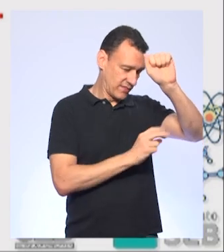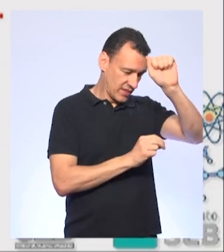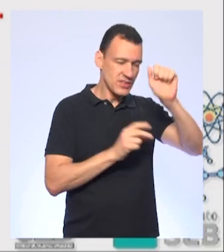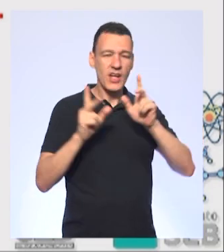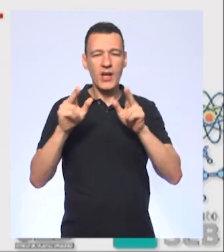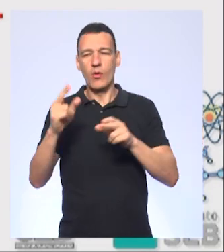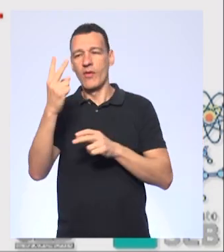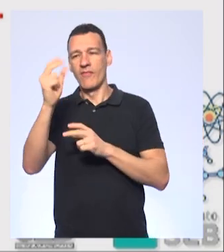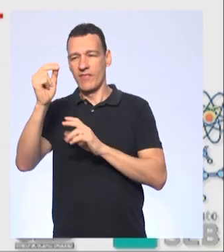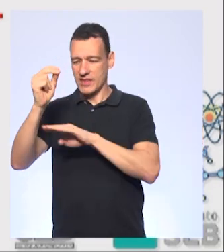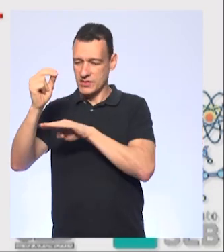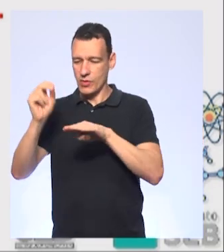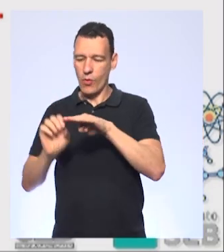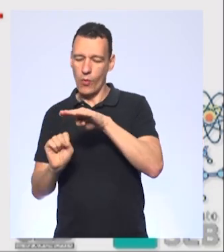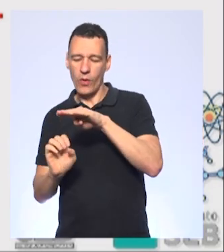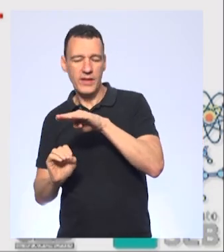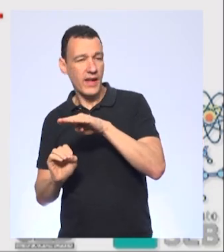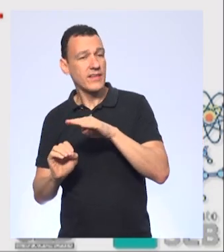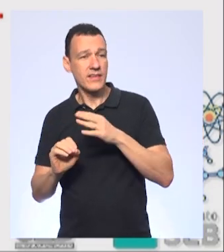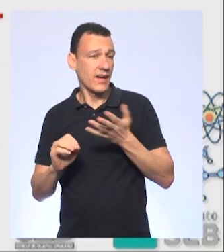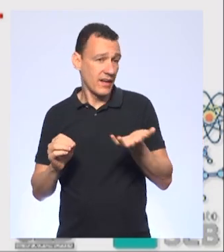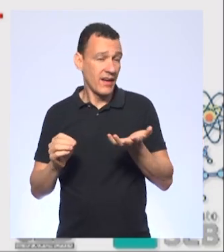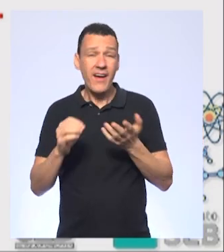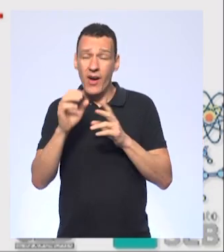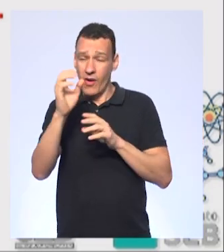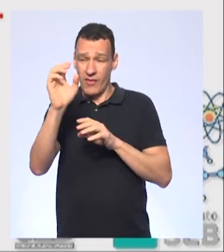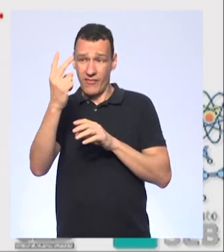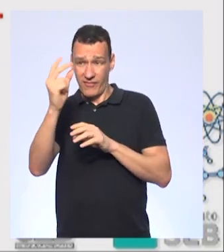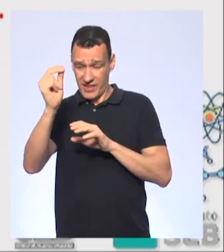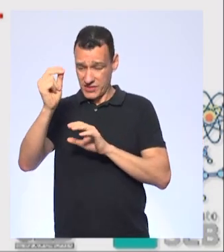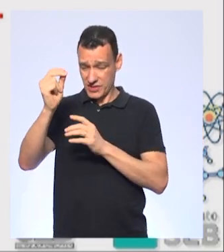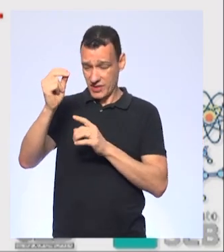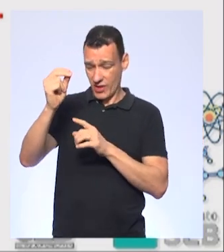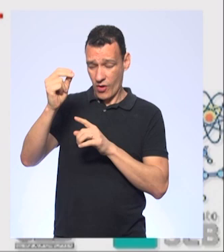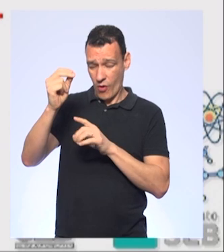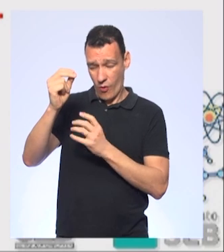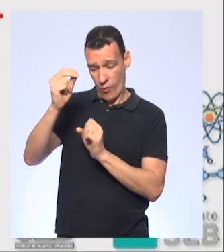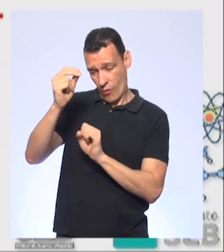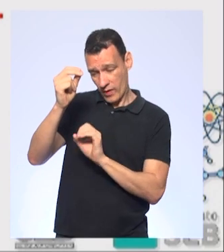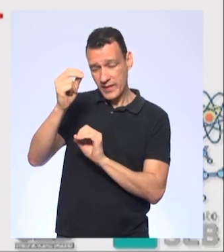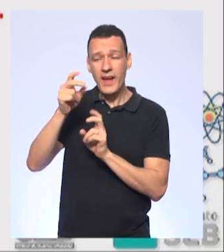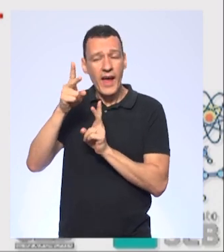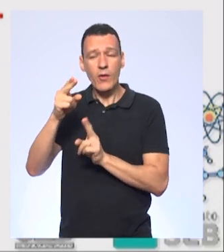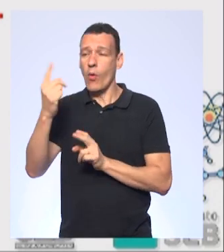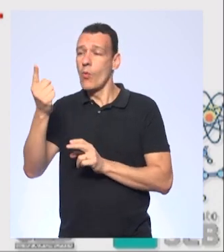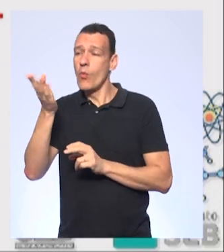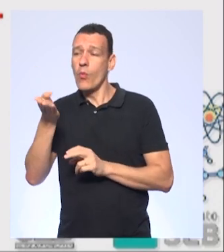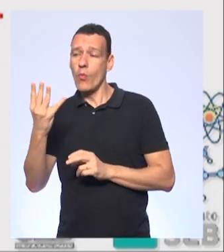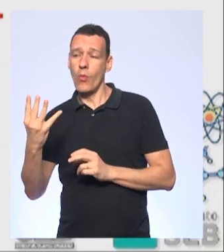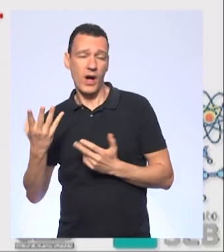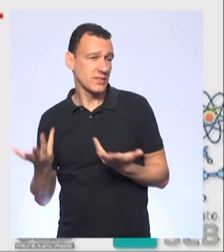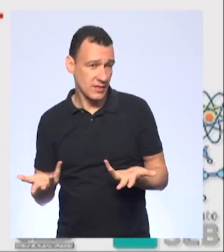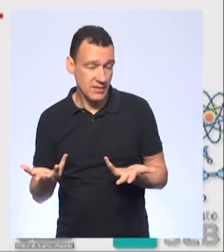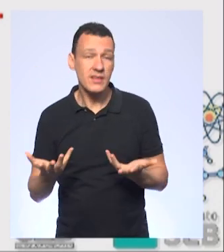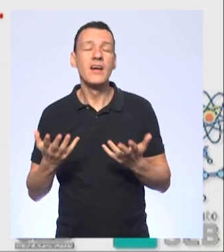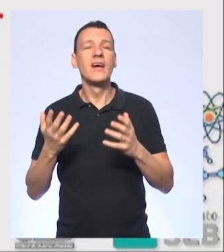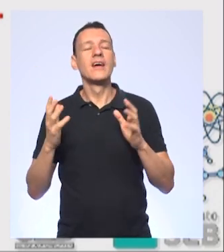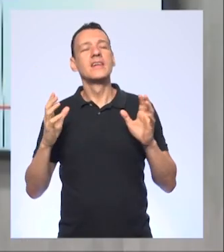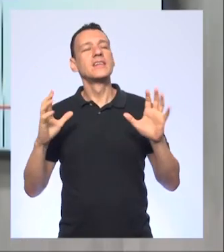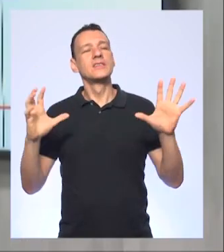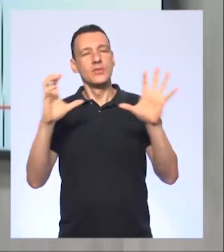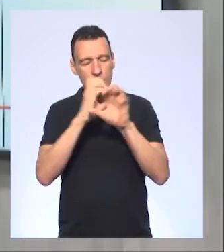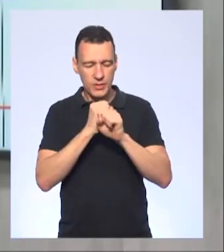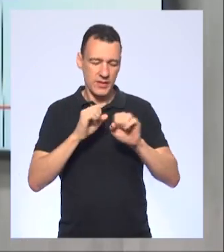sobre 80, que é 1/4. A sobre 120 igual a 1/4, Fredão multiplicou em cruz, isolei o A, que deu 30